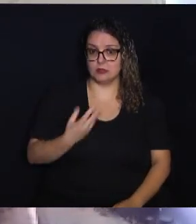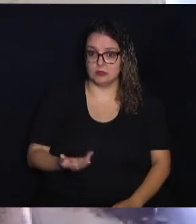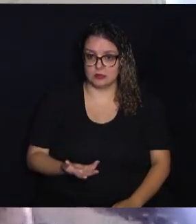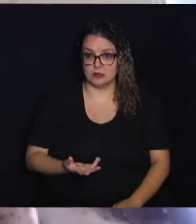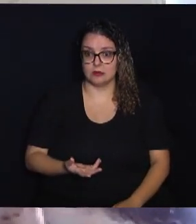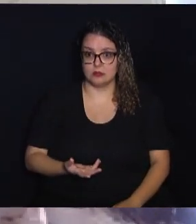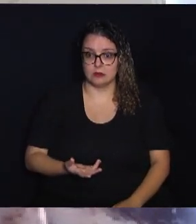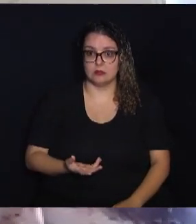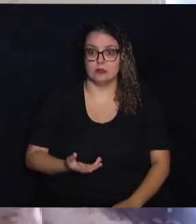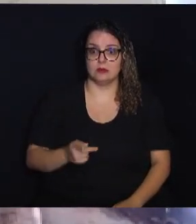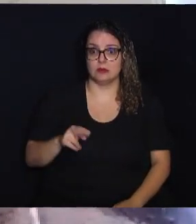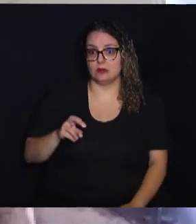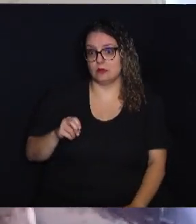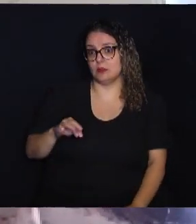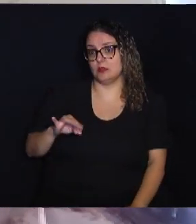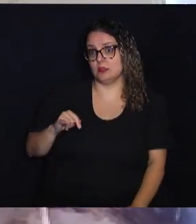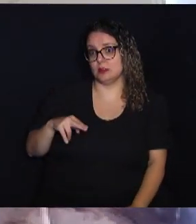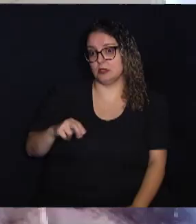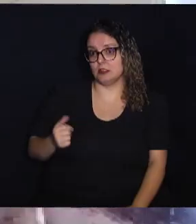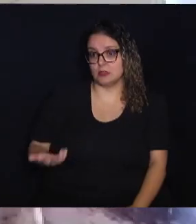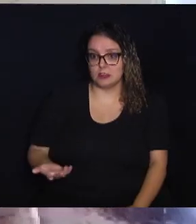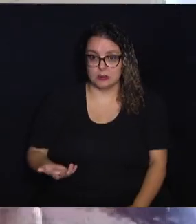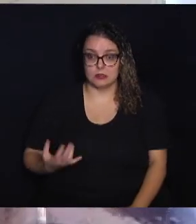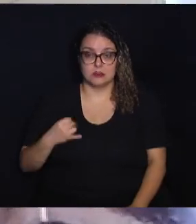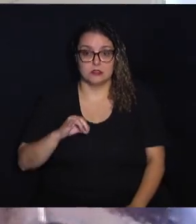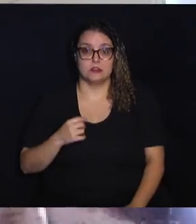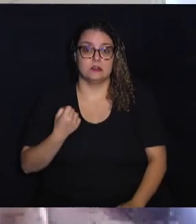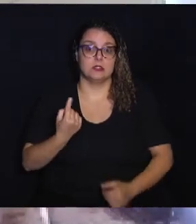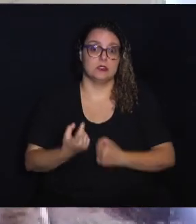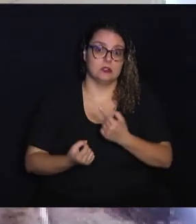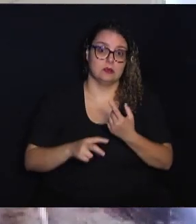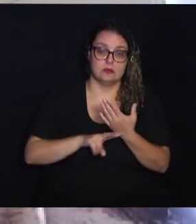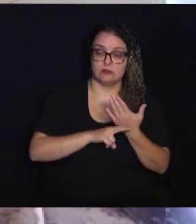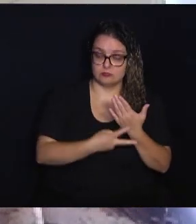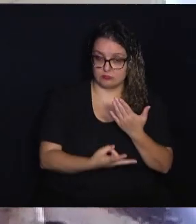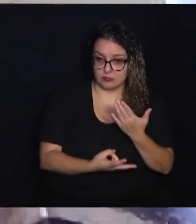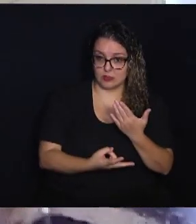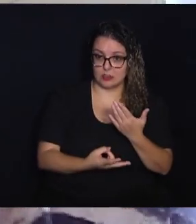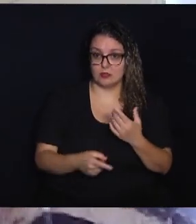ingerir sem querer a proteína, né, se teria algum